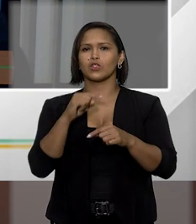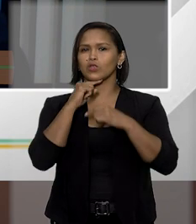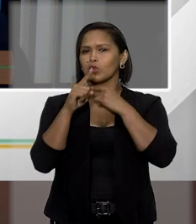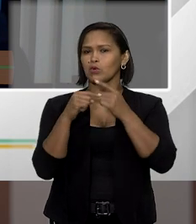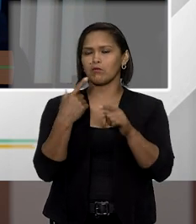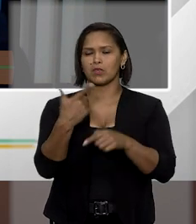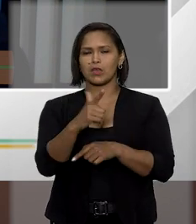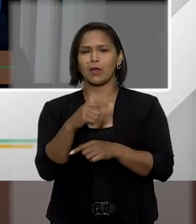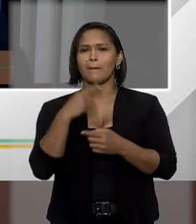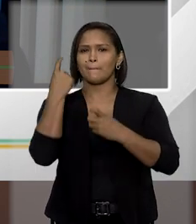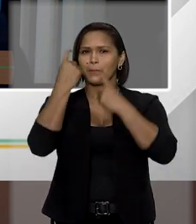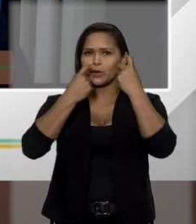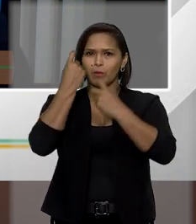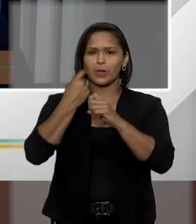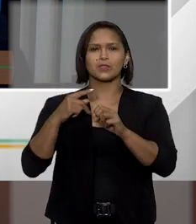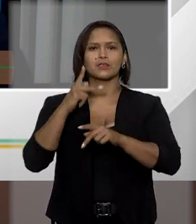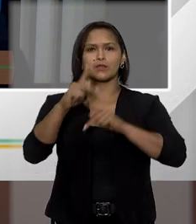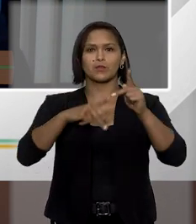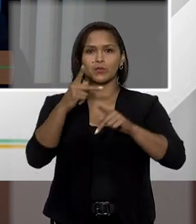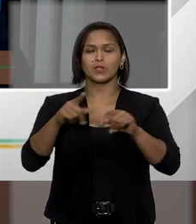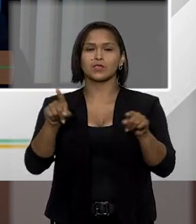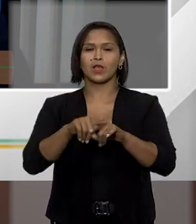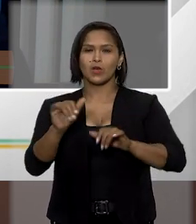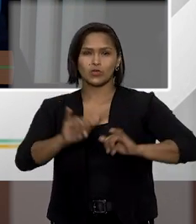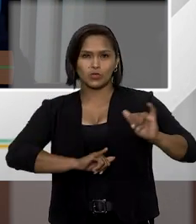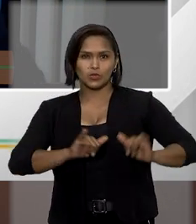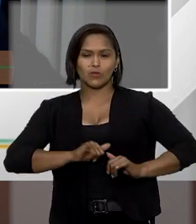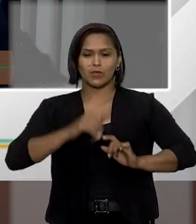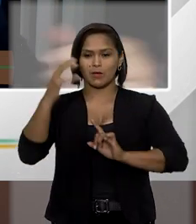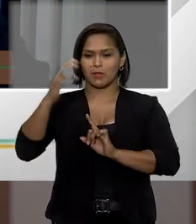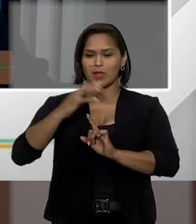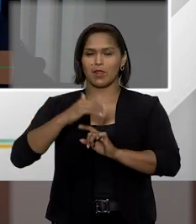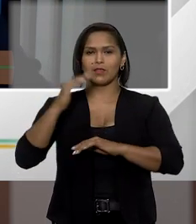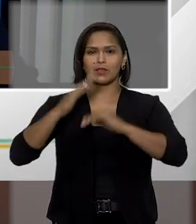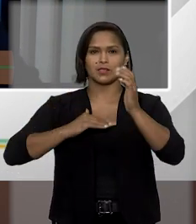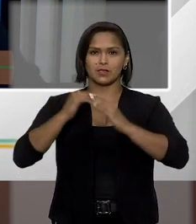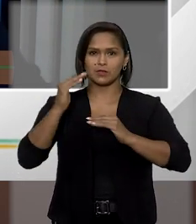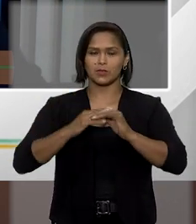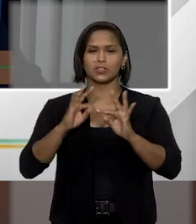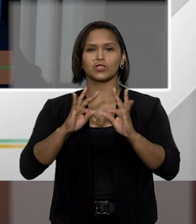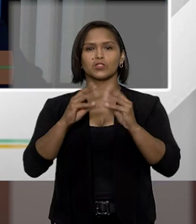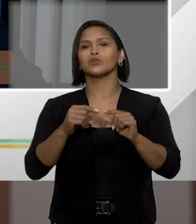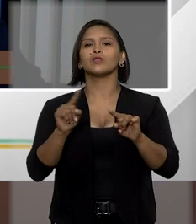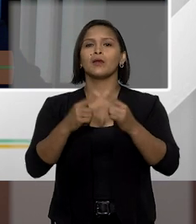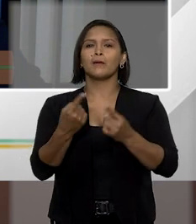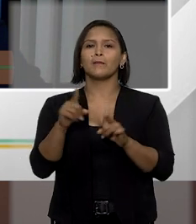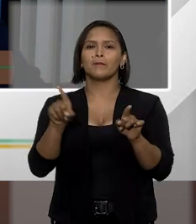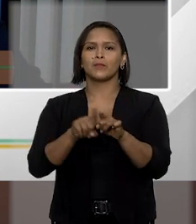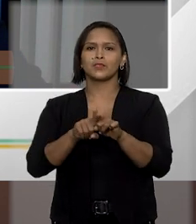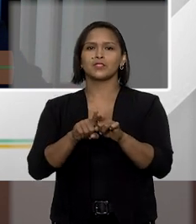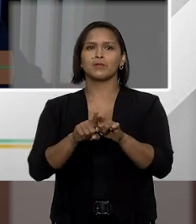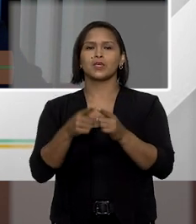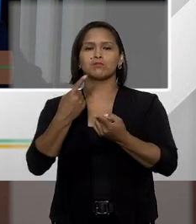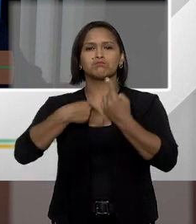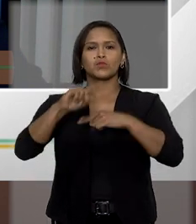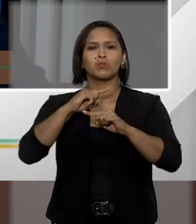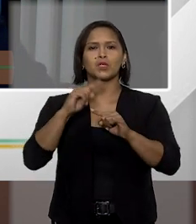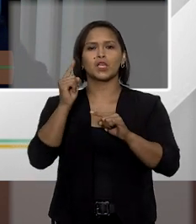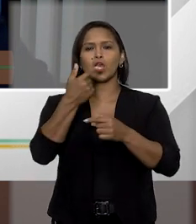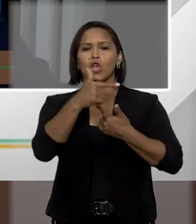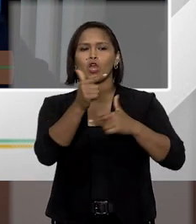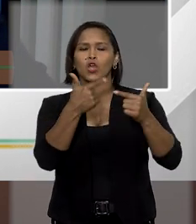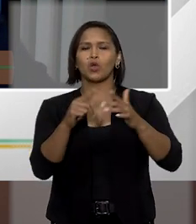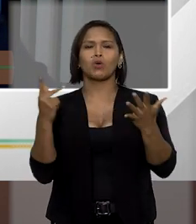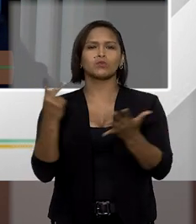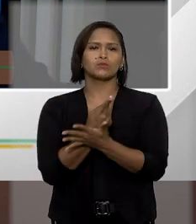uma das grandes preocupações dessa população tão sofrida e tão abalada por essas práticas, mas que, surpreendentemente, em